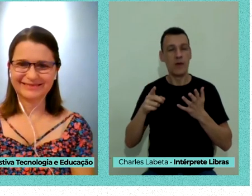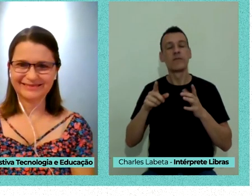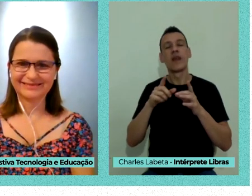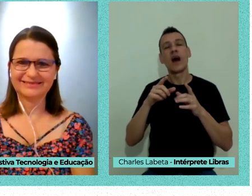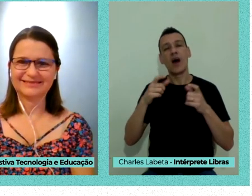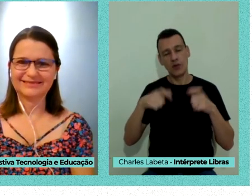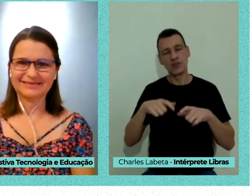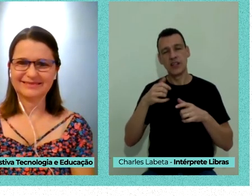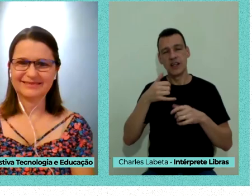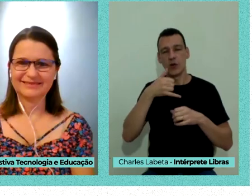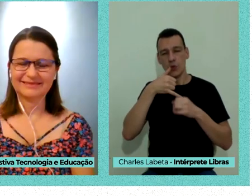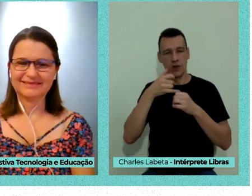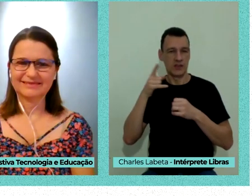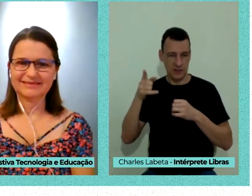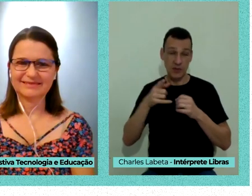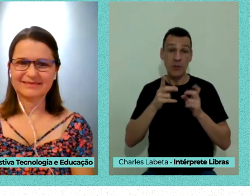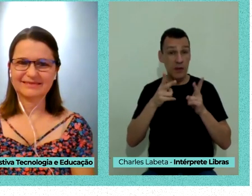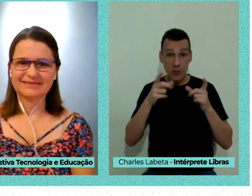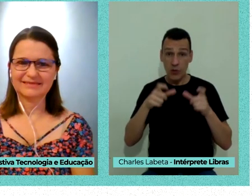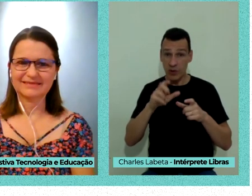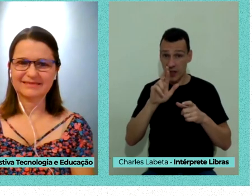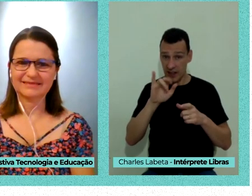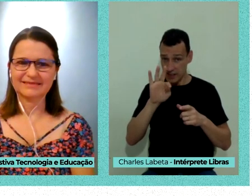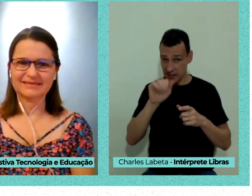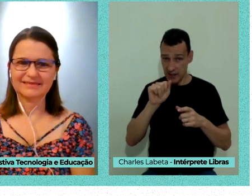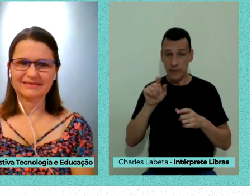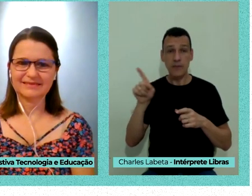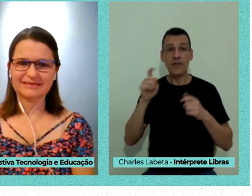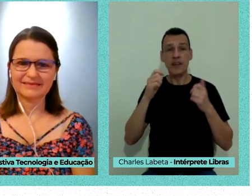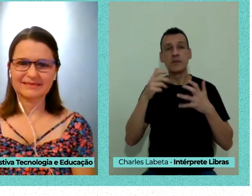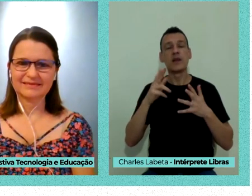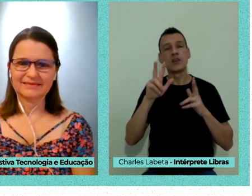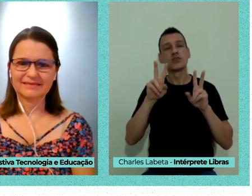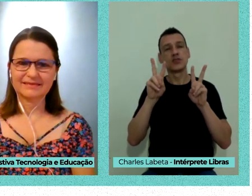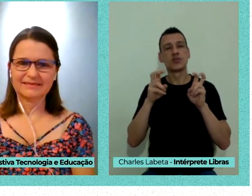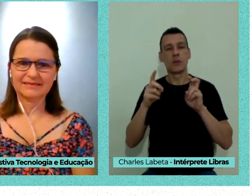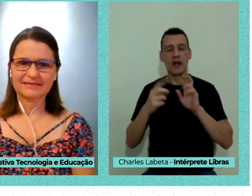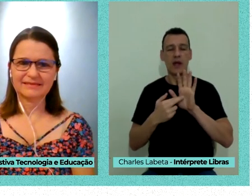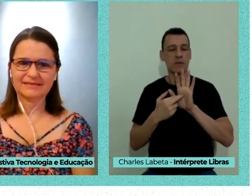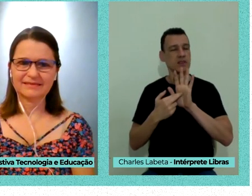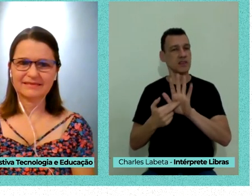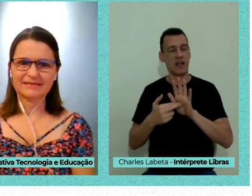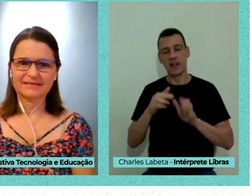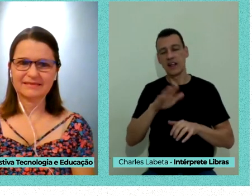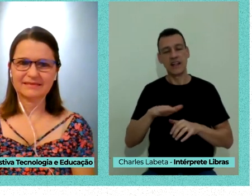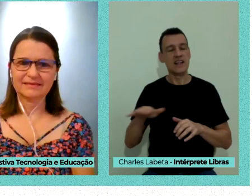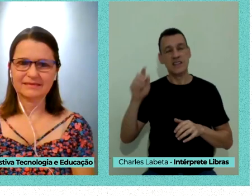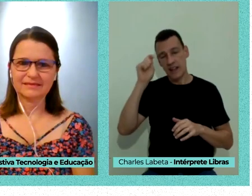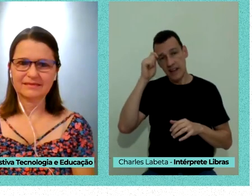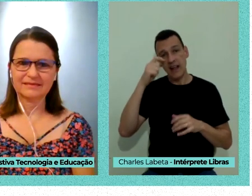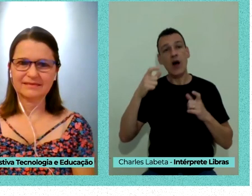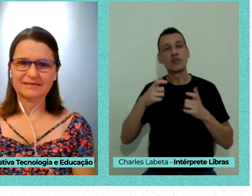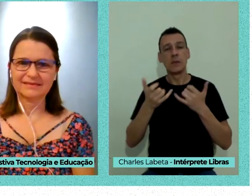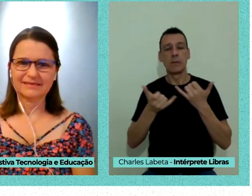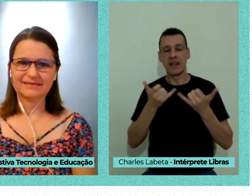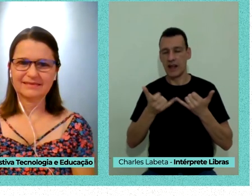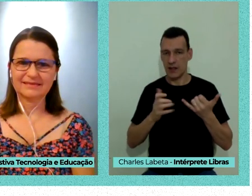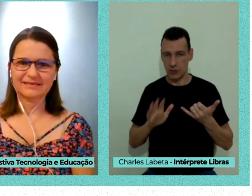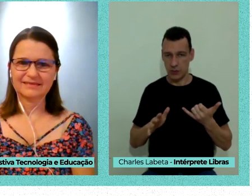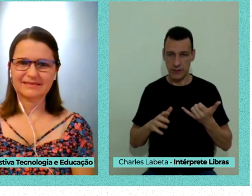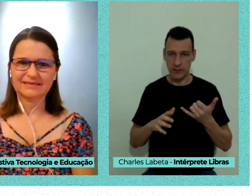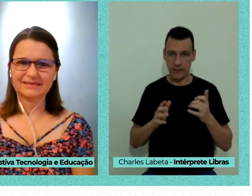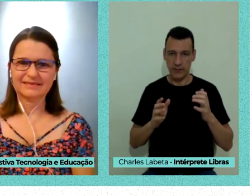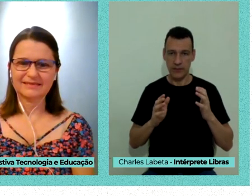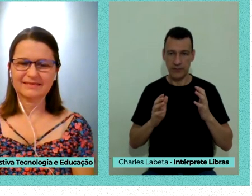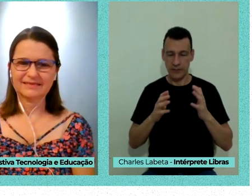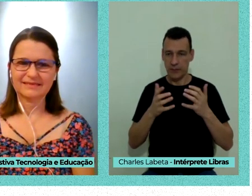está. E ela estuda o tema da representatividade da criança negra em brinquedos. Já que você está falando de